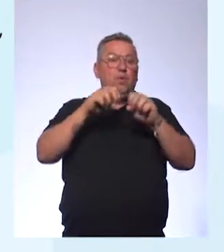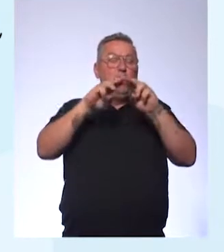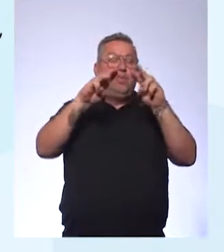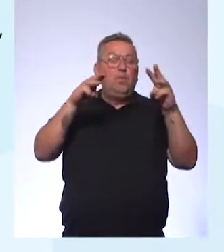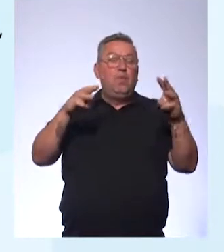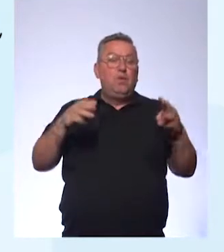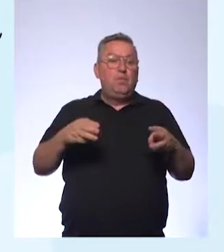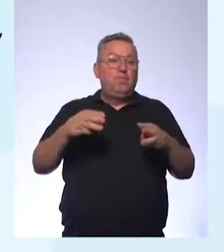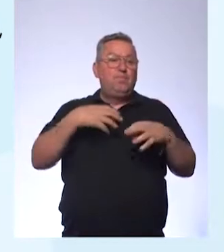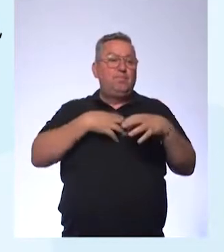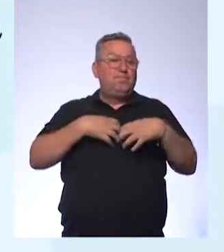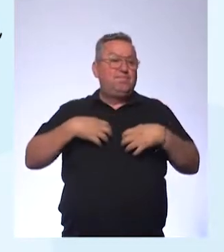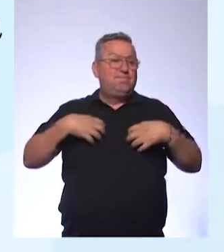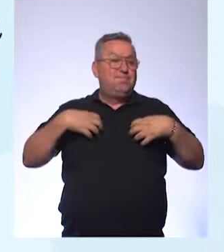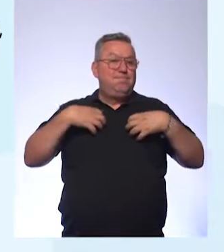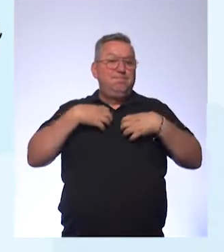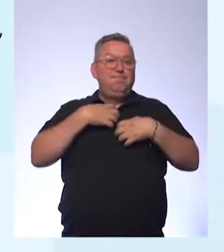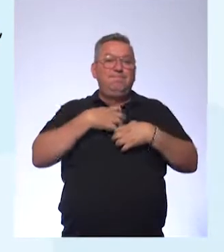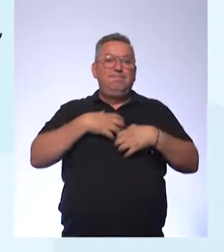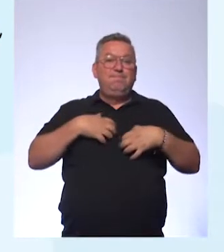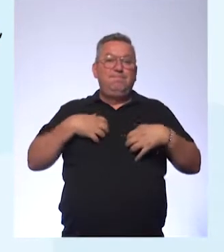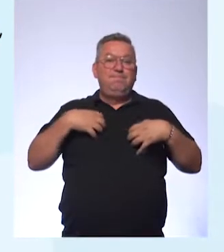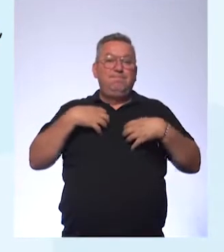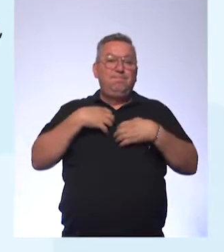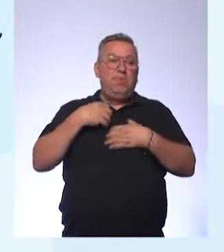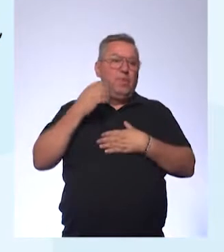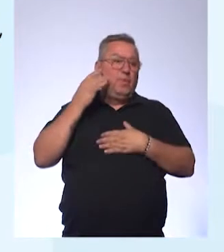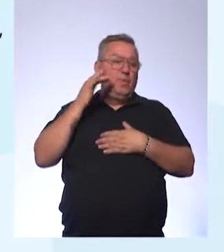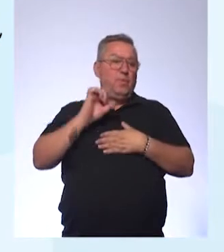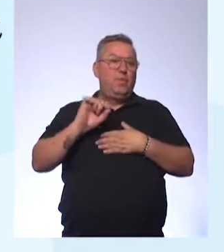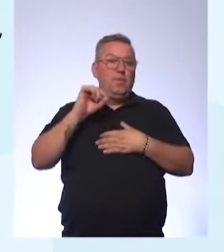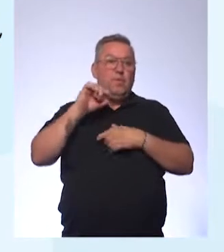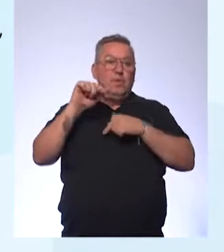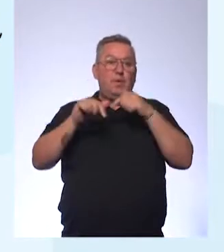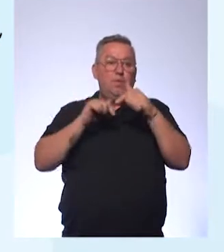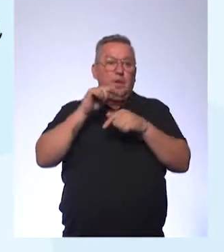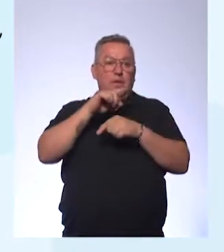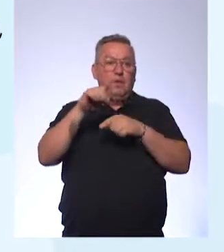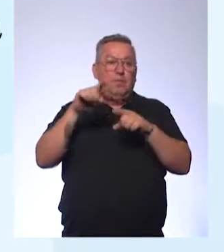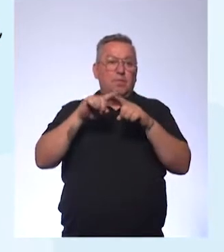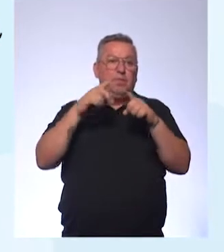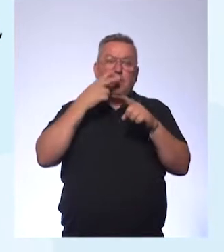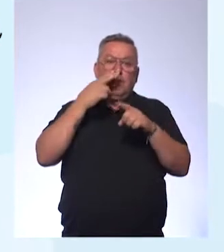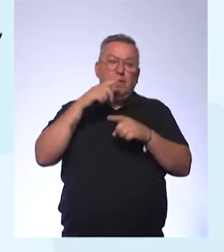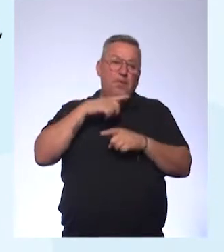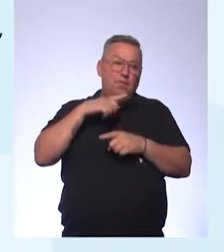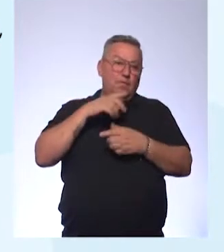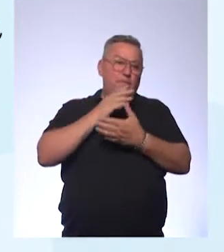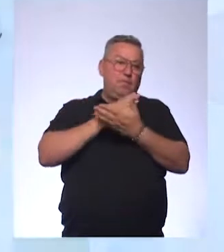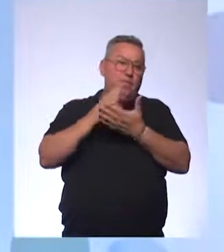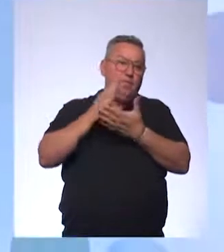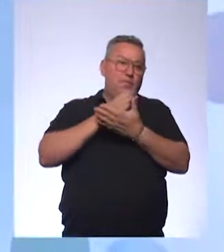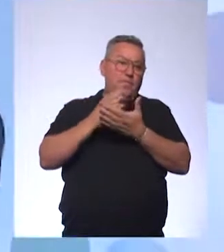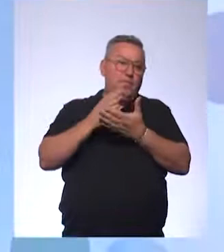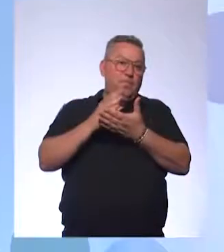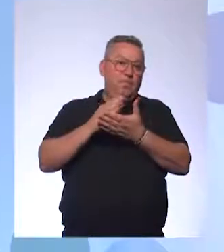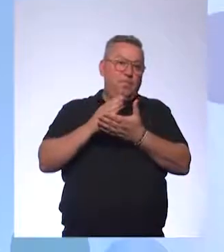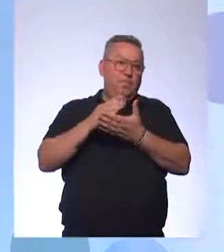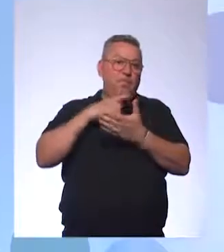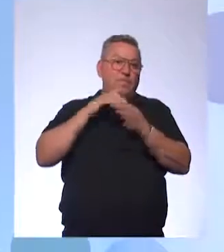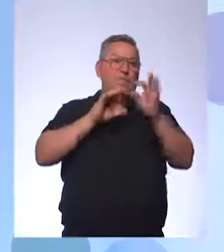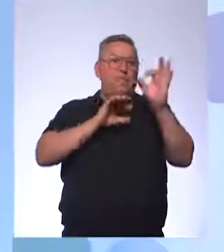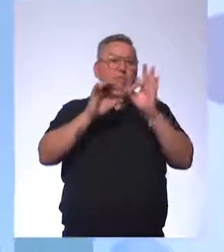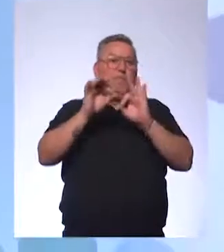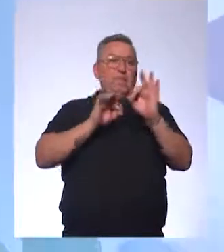construído o Memorial dos Aflitos, né? Eu não sei como é que estão as obras ali, mas parece que já começou ou já está no